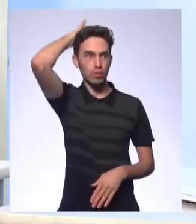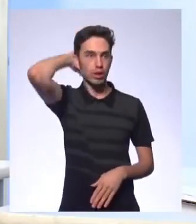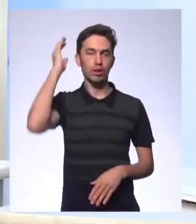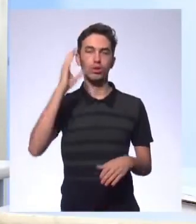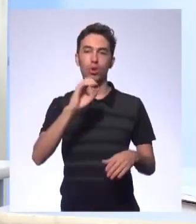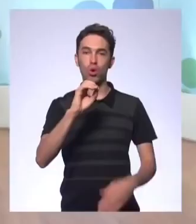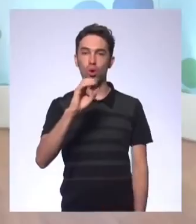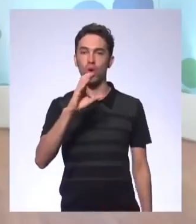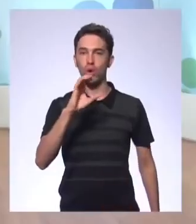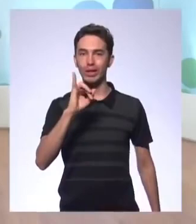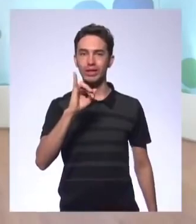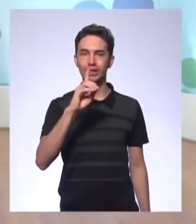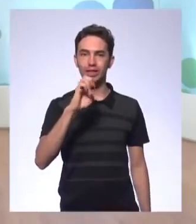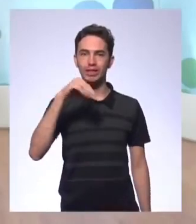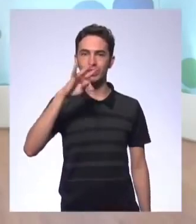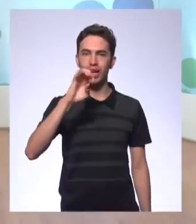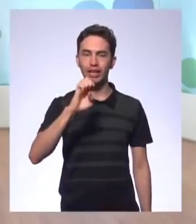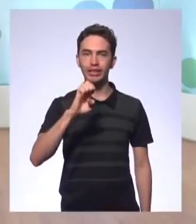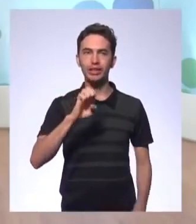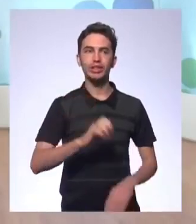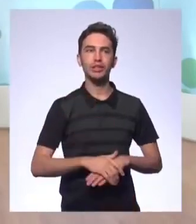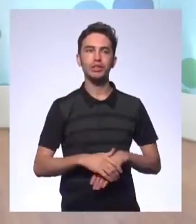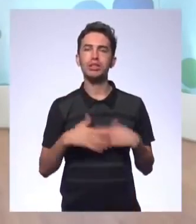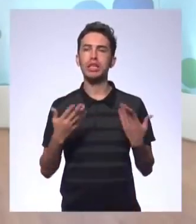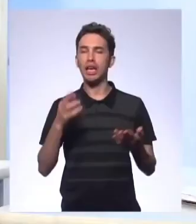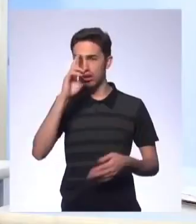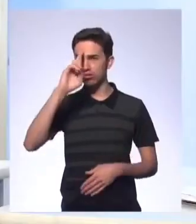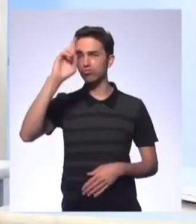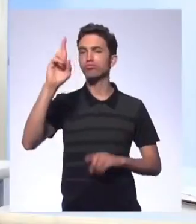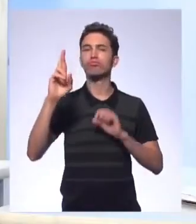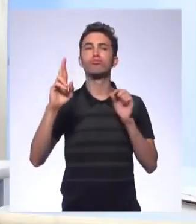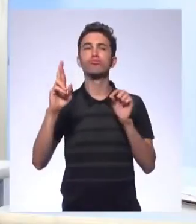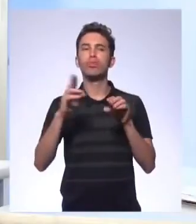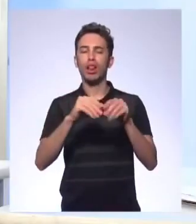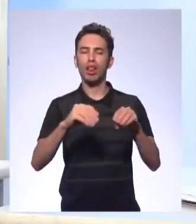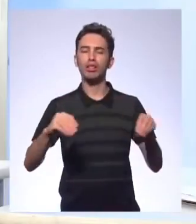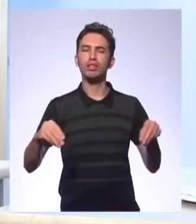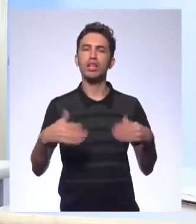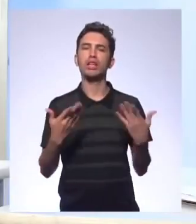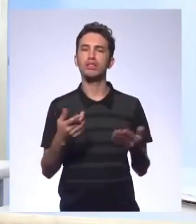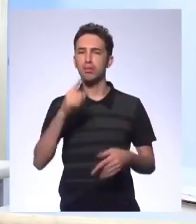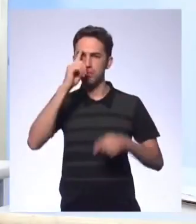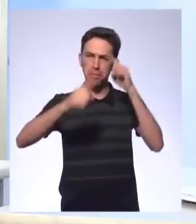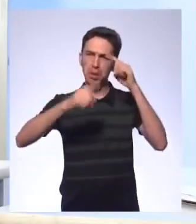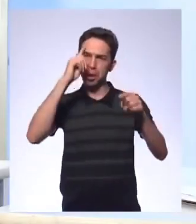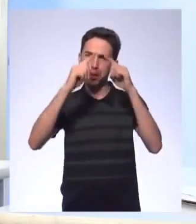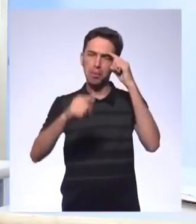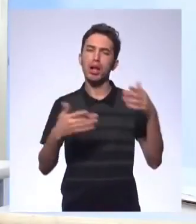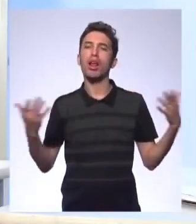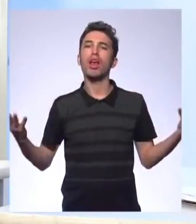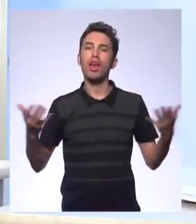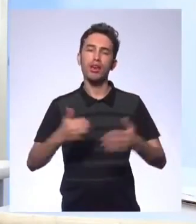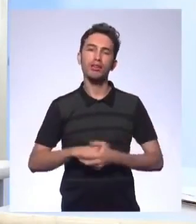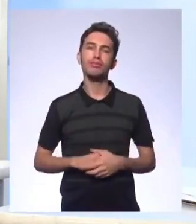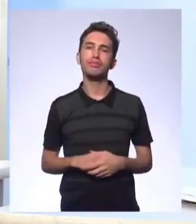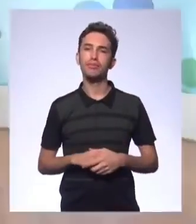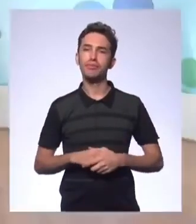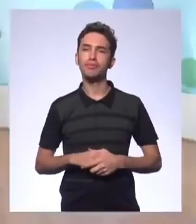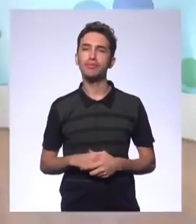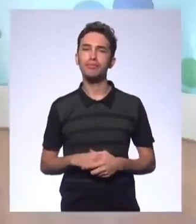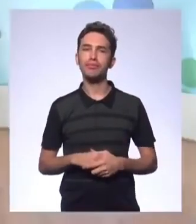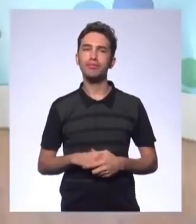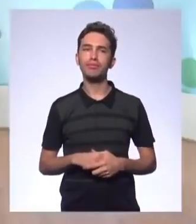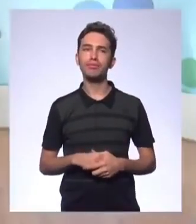do Ocidente, certo? Certo. Quem que era dono dessas terras? Quem que você acha que mandava nessas terrinhas aqui, nesse feudo?